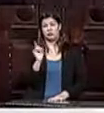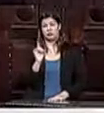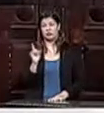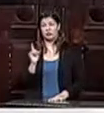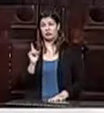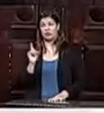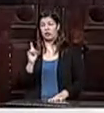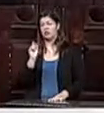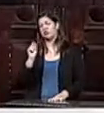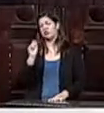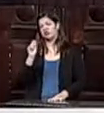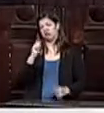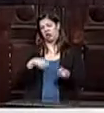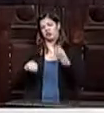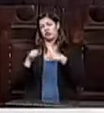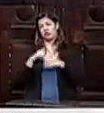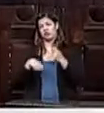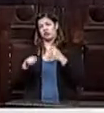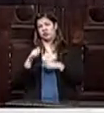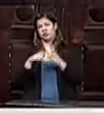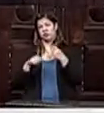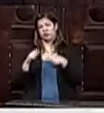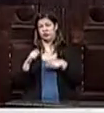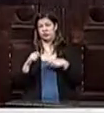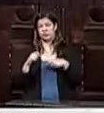Quem administra